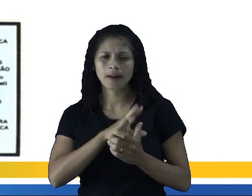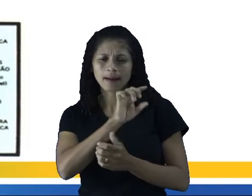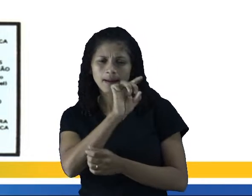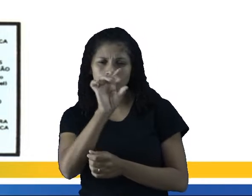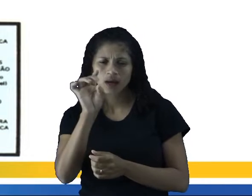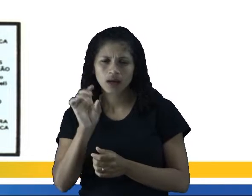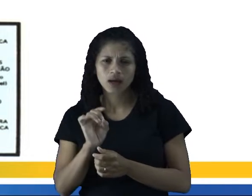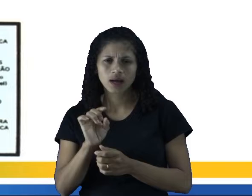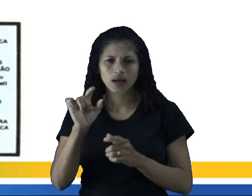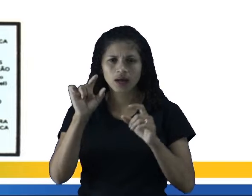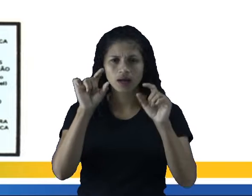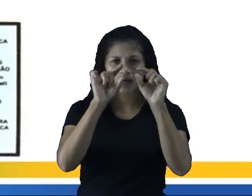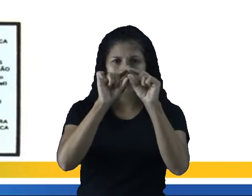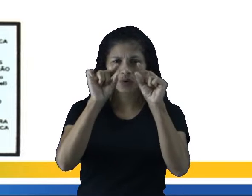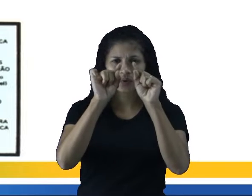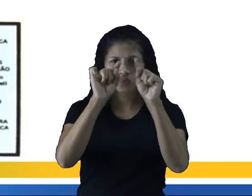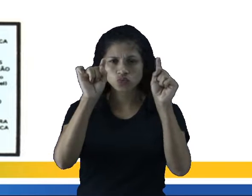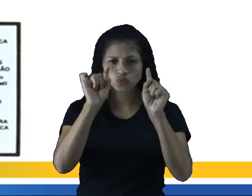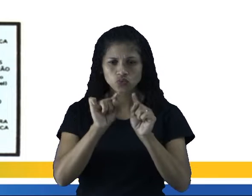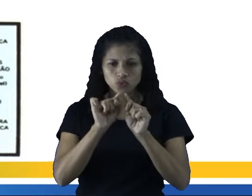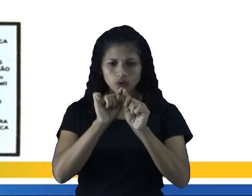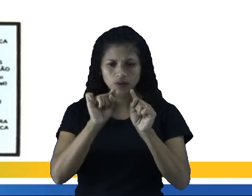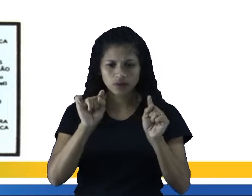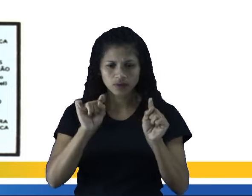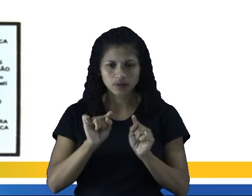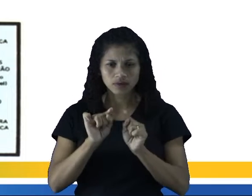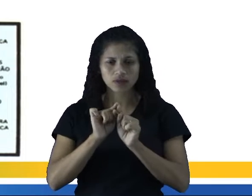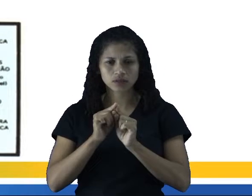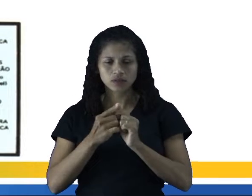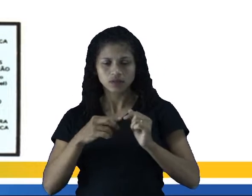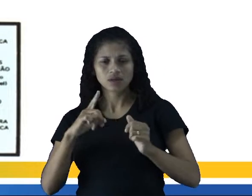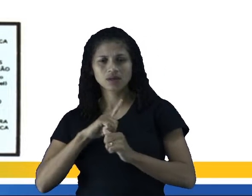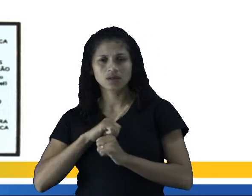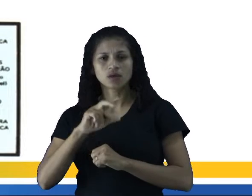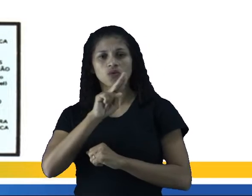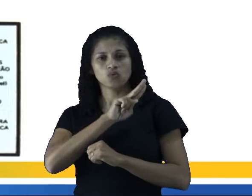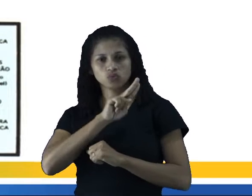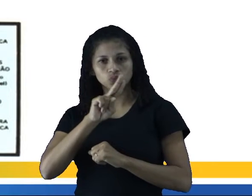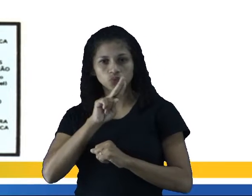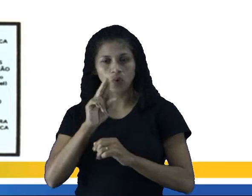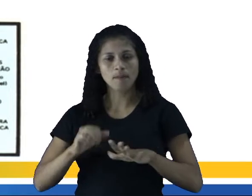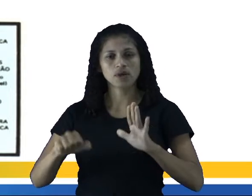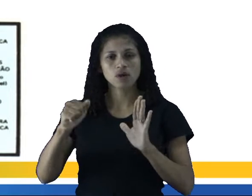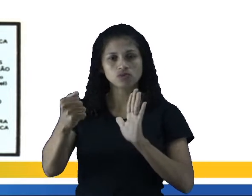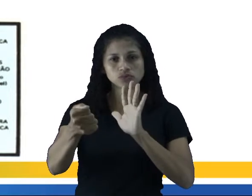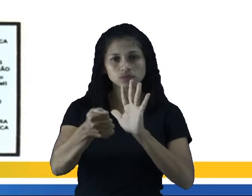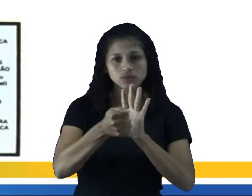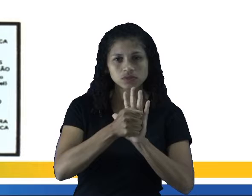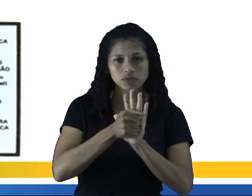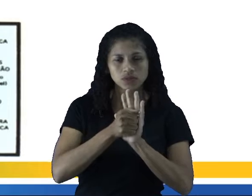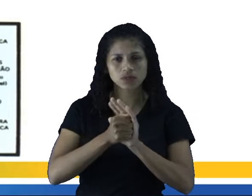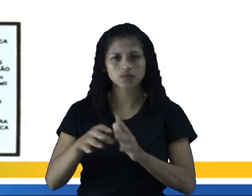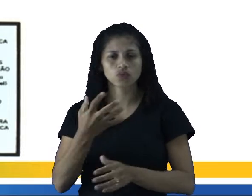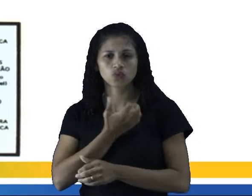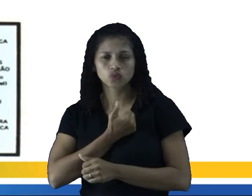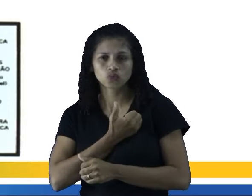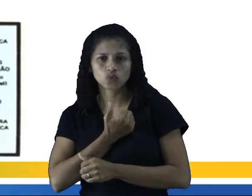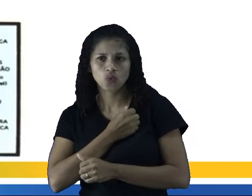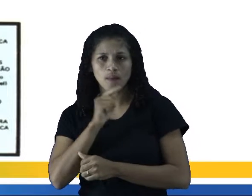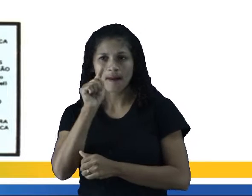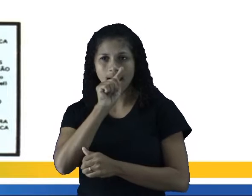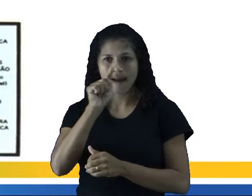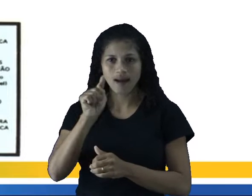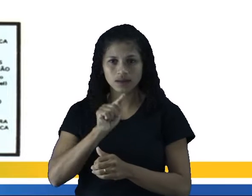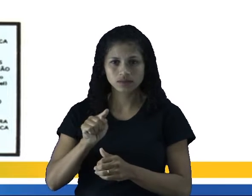ali da tabela periódica vai ter o quê? Vai ter o nome do elemento químico, o seu símbolo, né, o número atômico